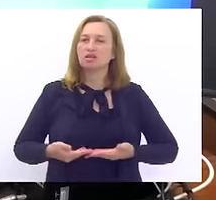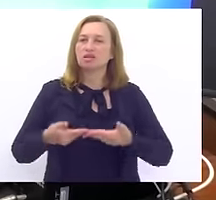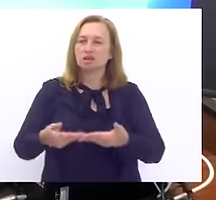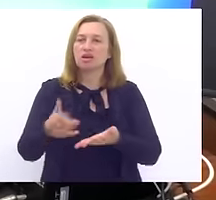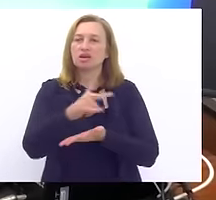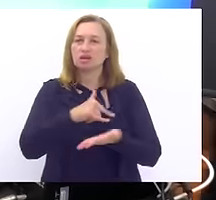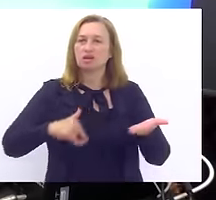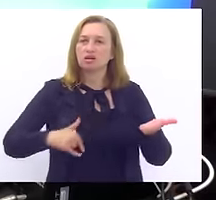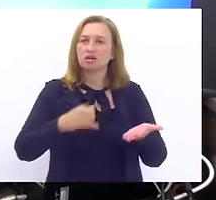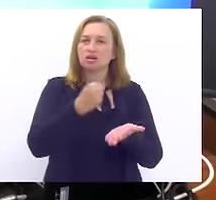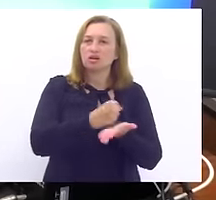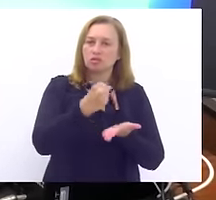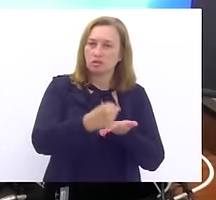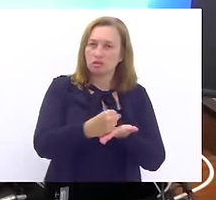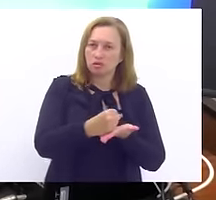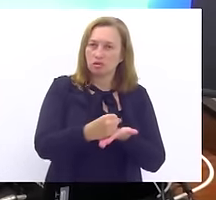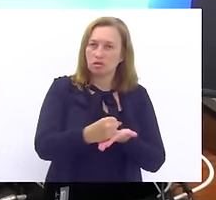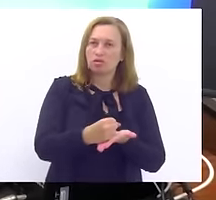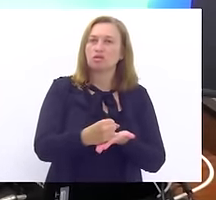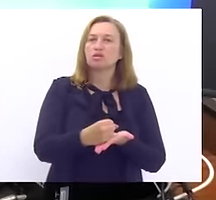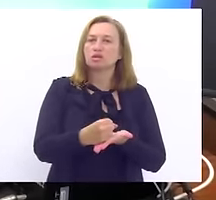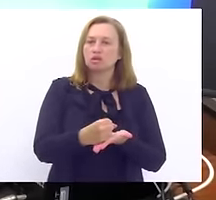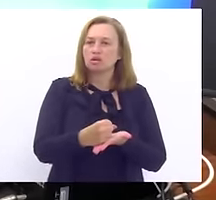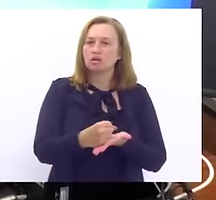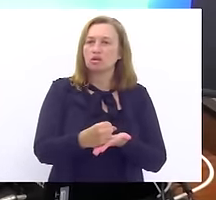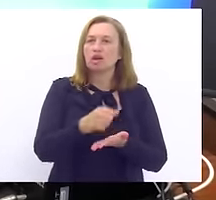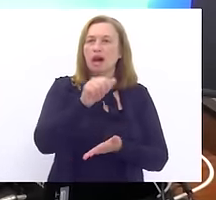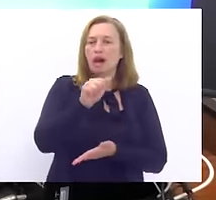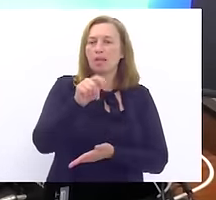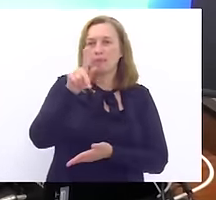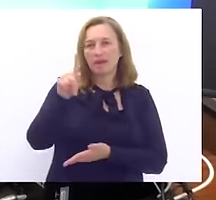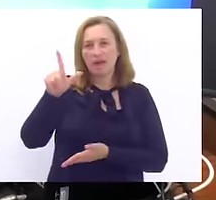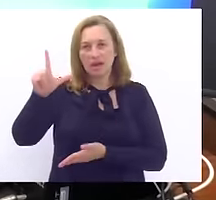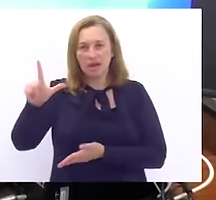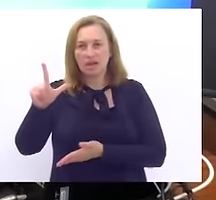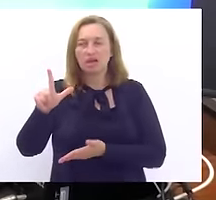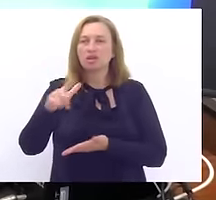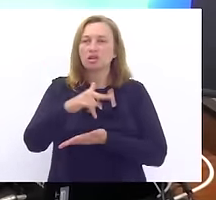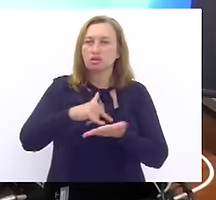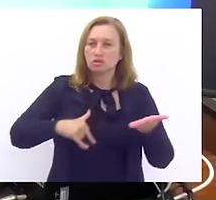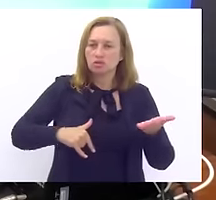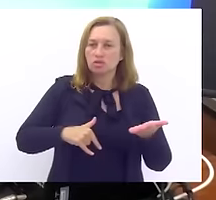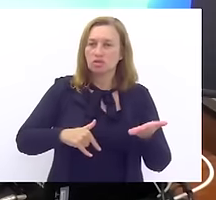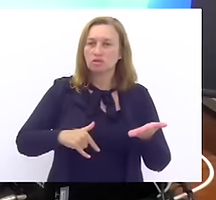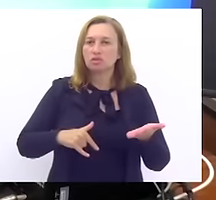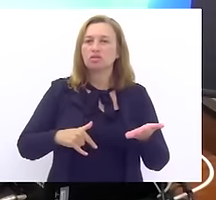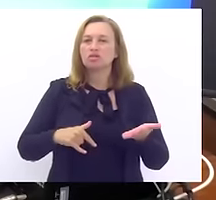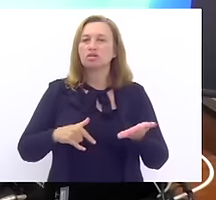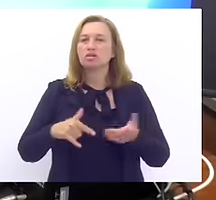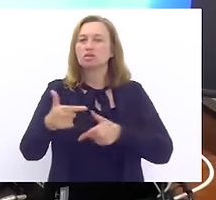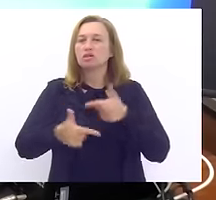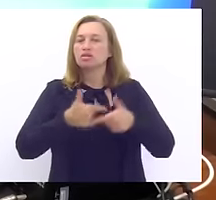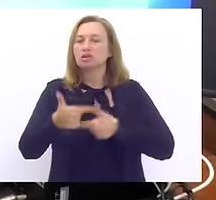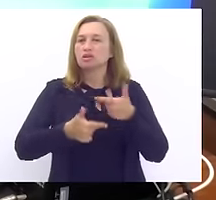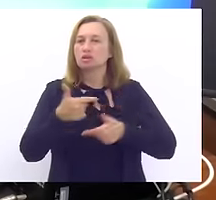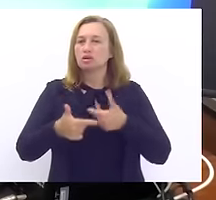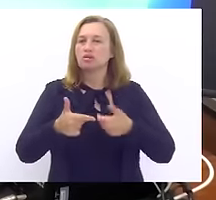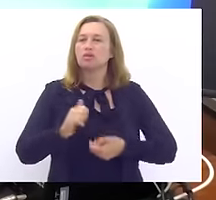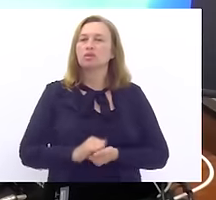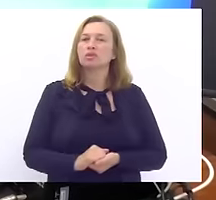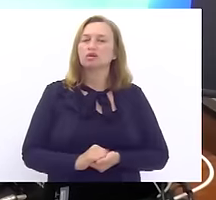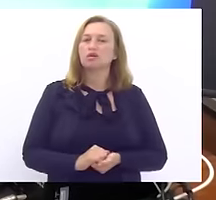os contratos os contratos social contrato com a pele notas fiscais das prestações de serviço e